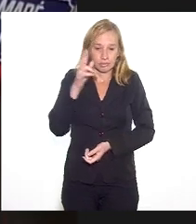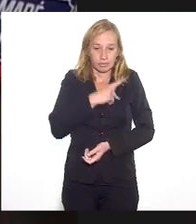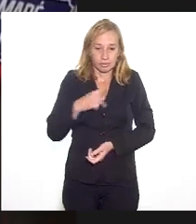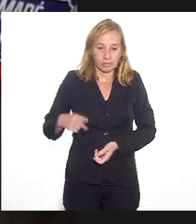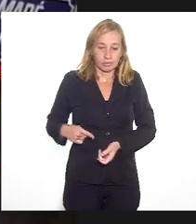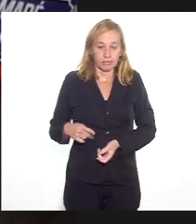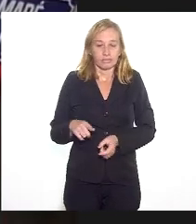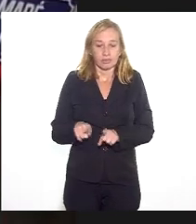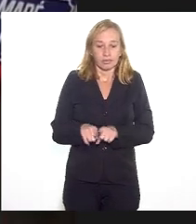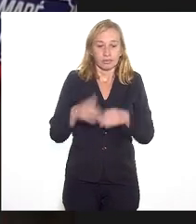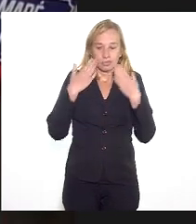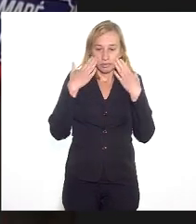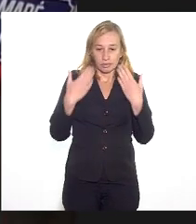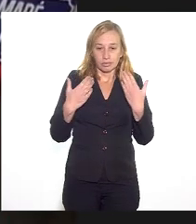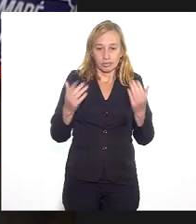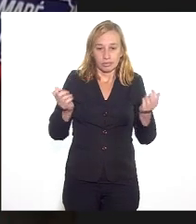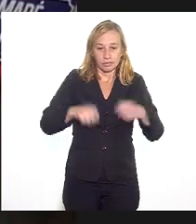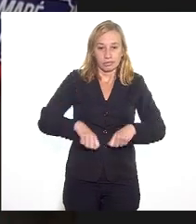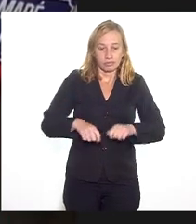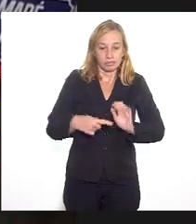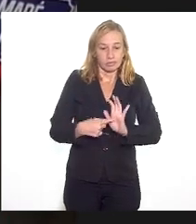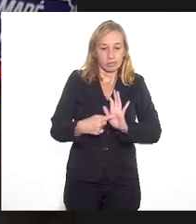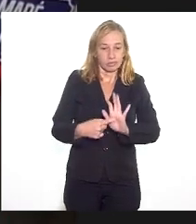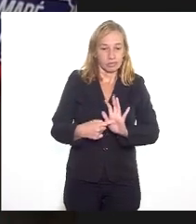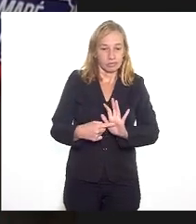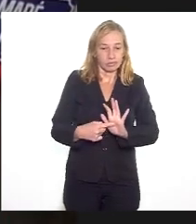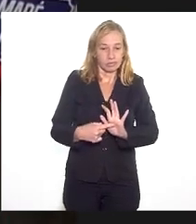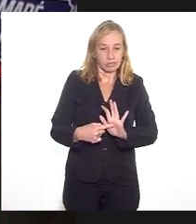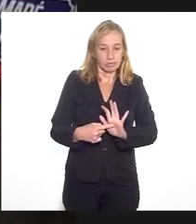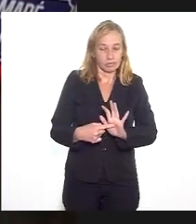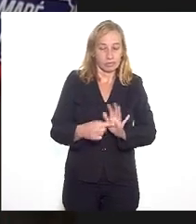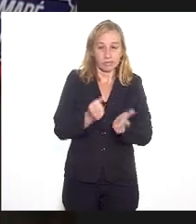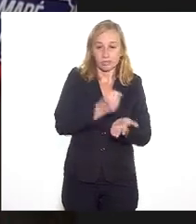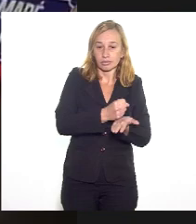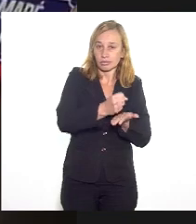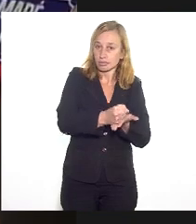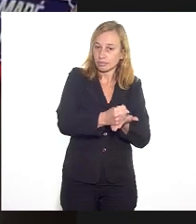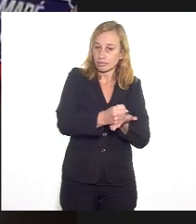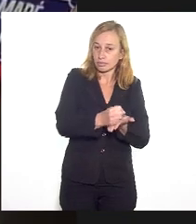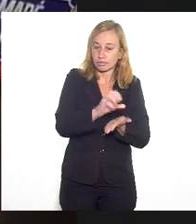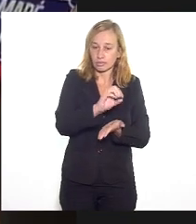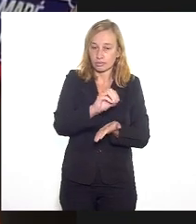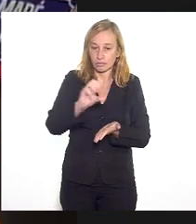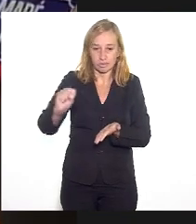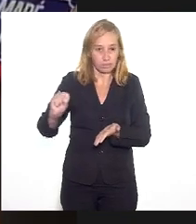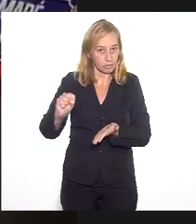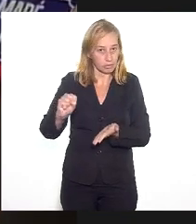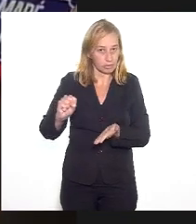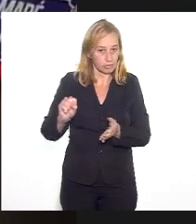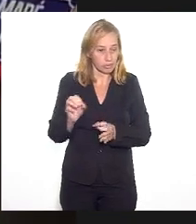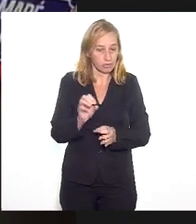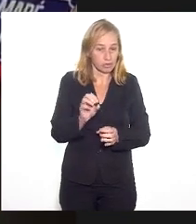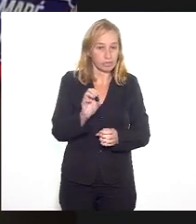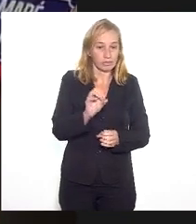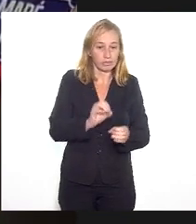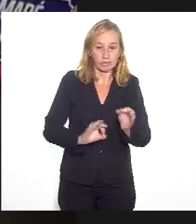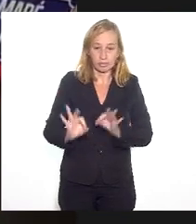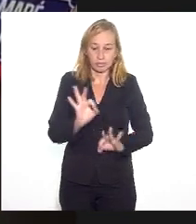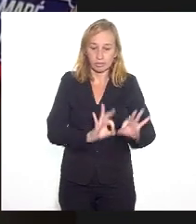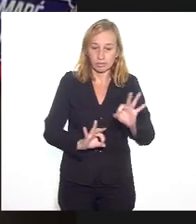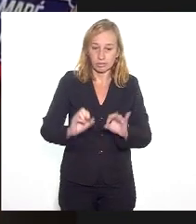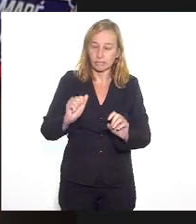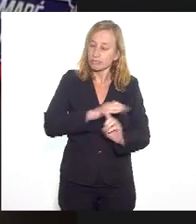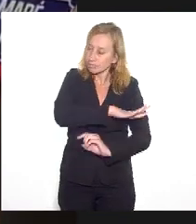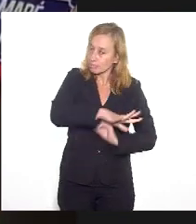também apresentamos a possibilidade de demonstrativos dos contratos com as OSs, organizações sociais, e a